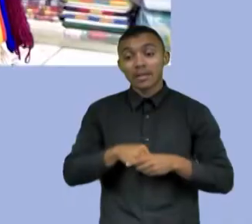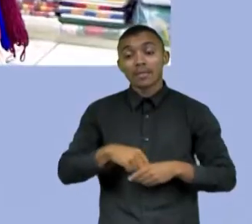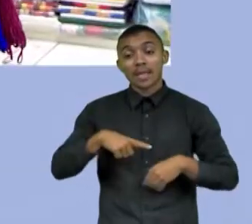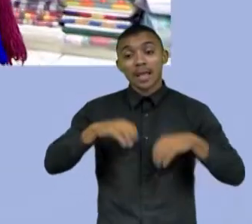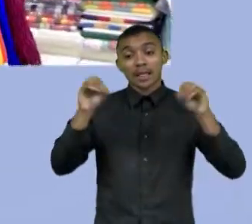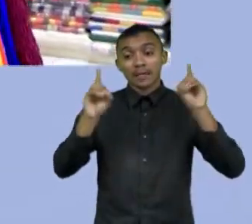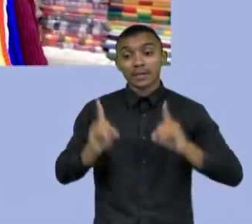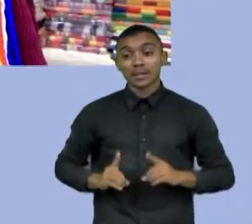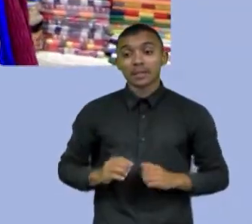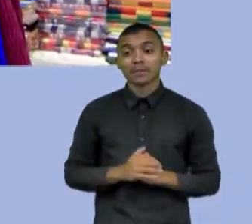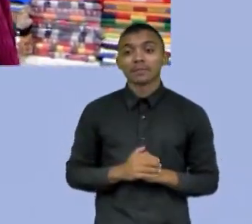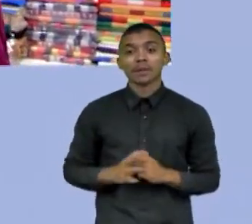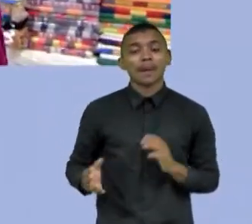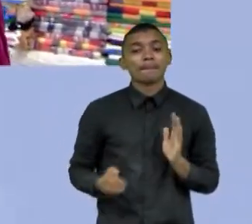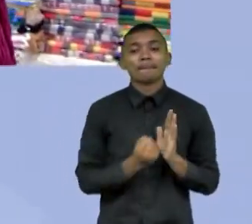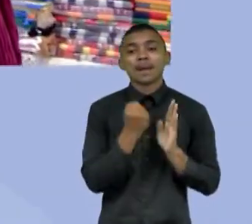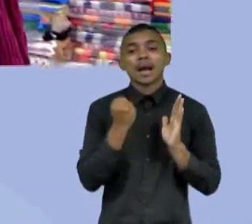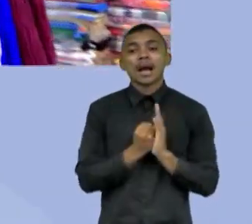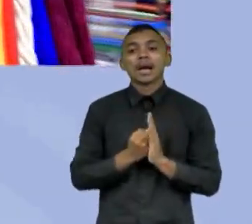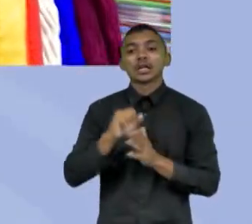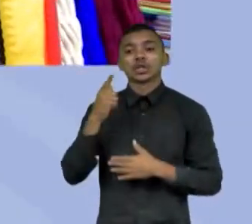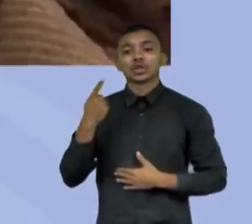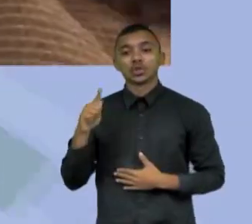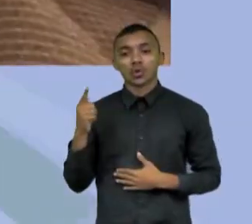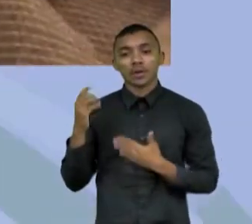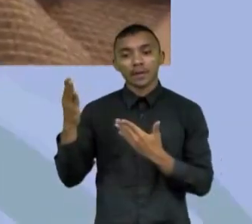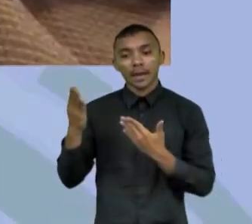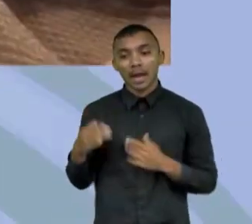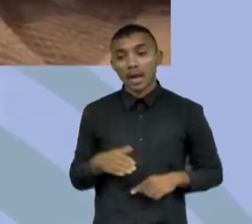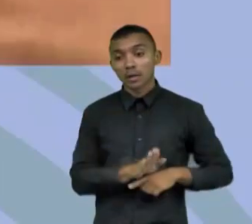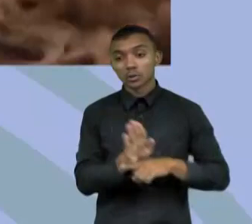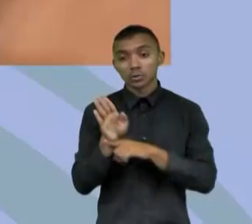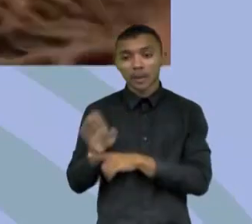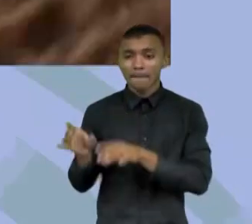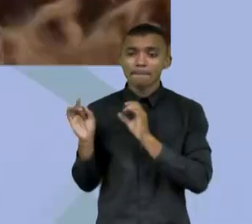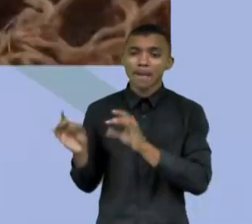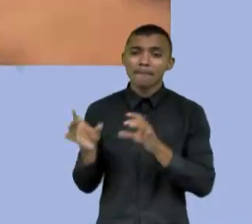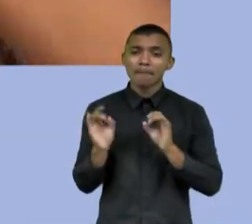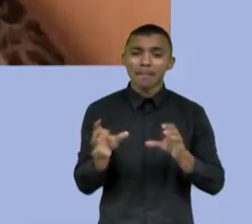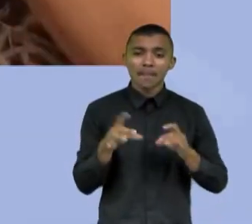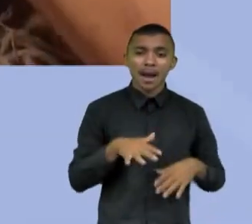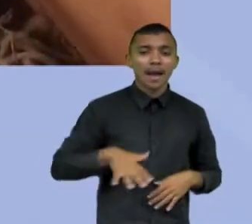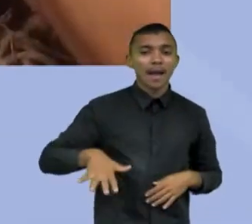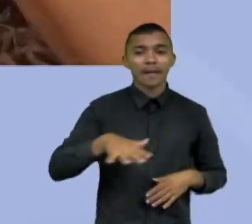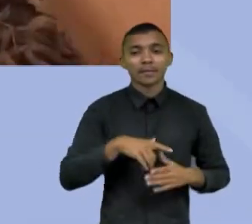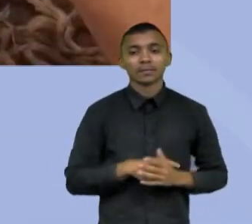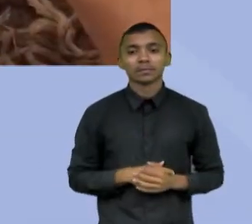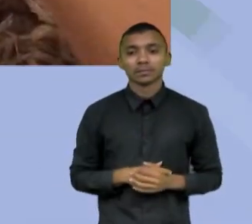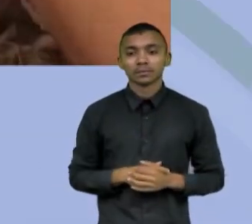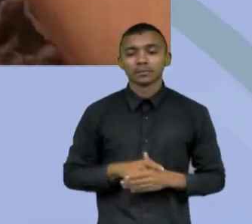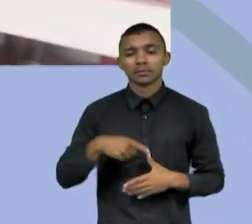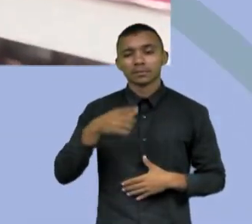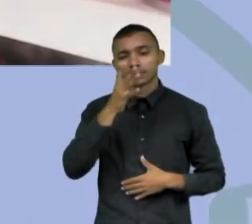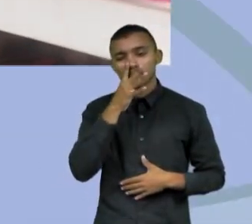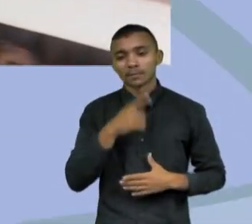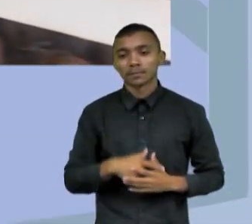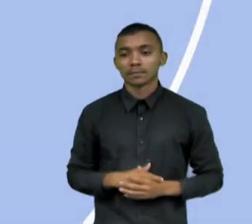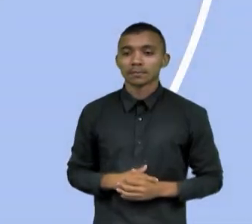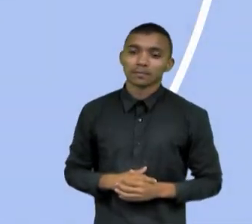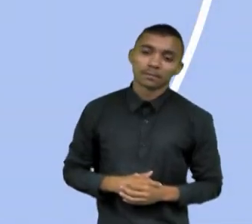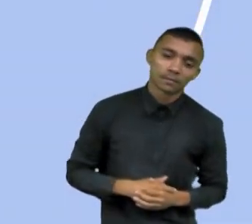deficiência. Registro de indicação geográfica ajuda a expandir negócios regionais. Logo depois do intervalo.